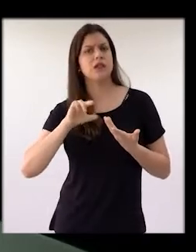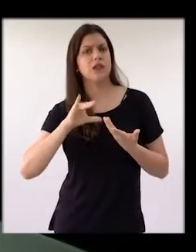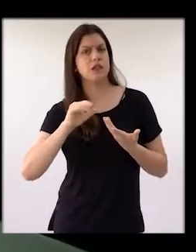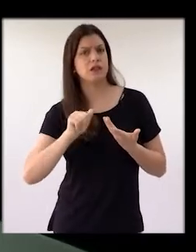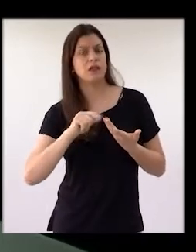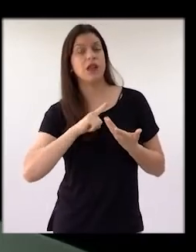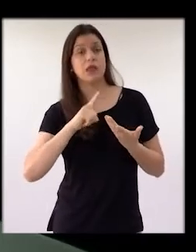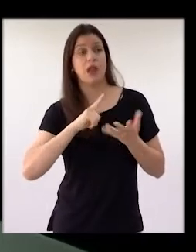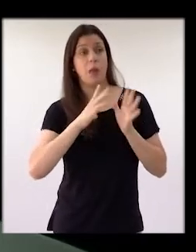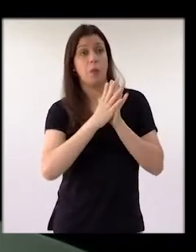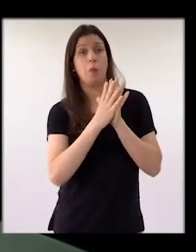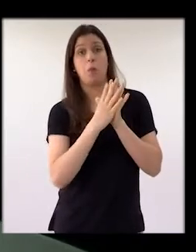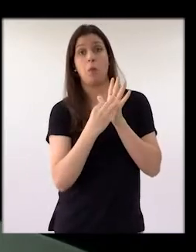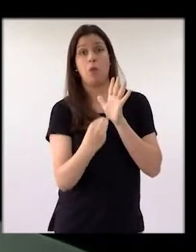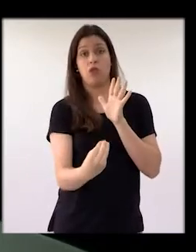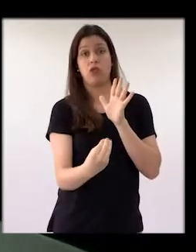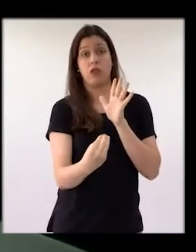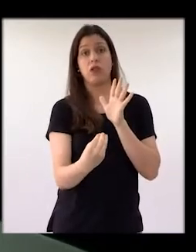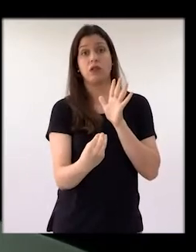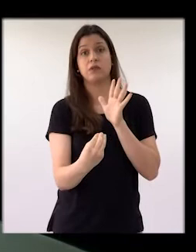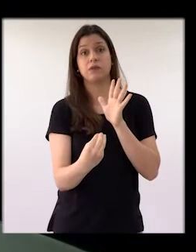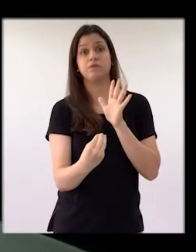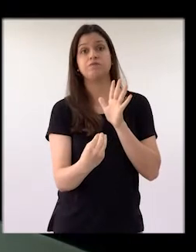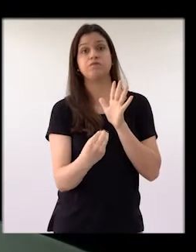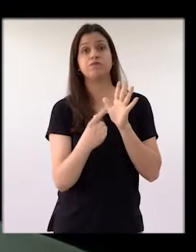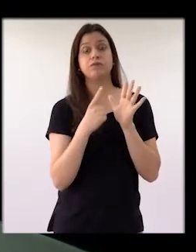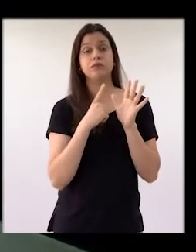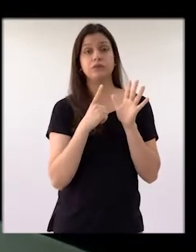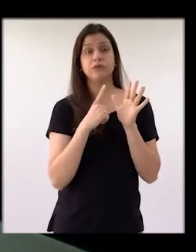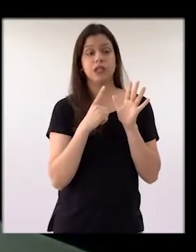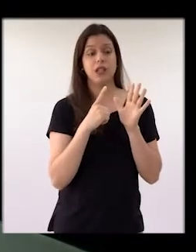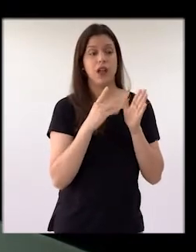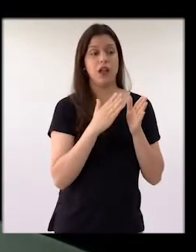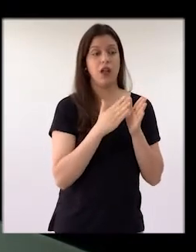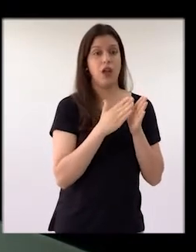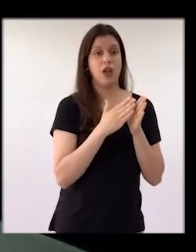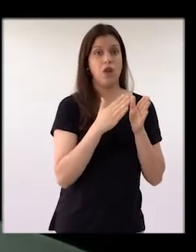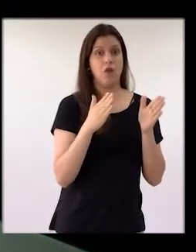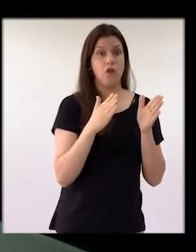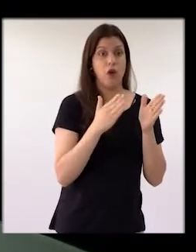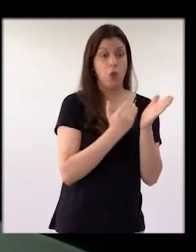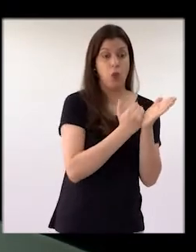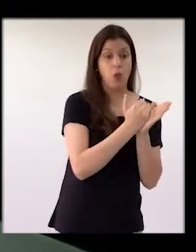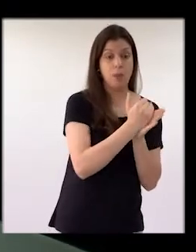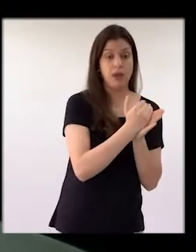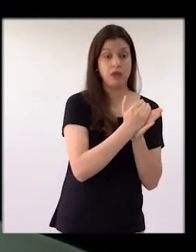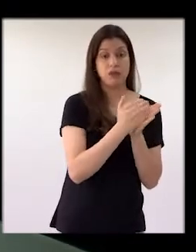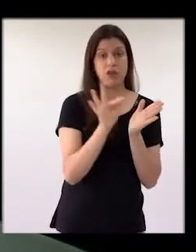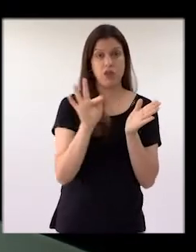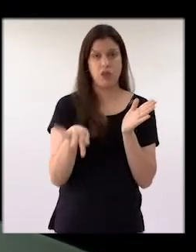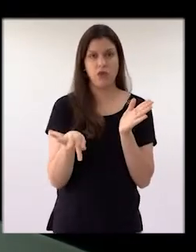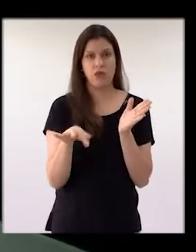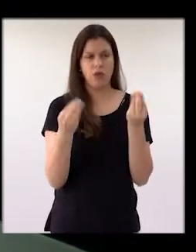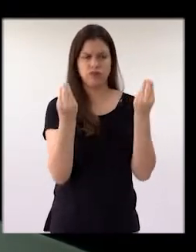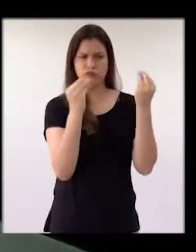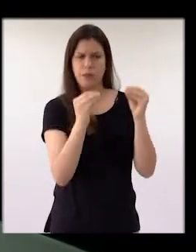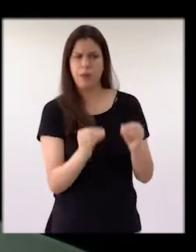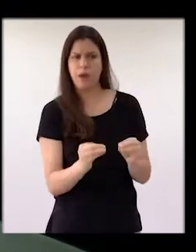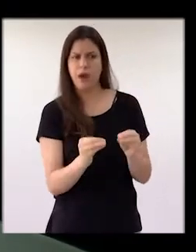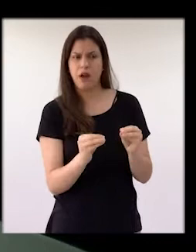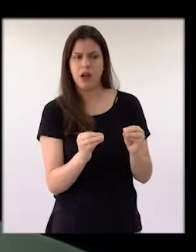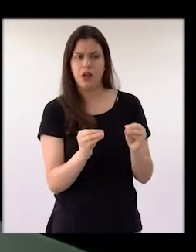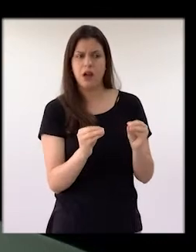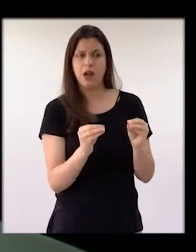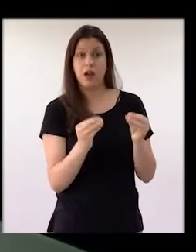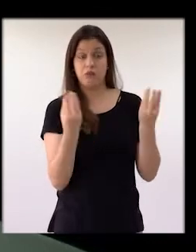coletadas são modelos relacionados na regressão. Então, eu tenho uma variável de entrada e variáveis de saída, né? E ali eu